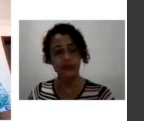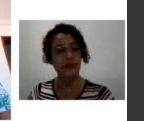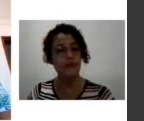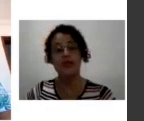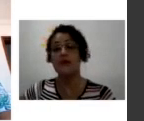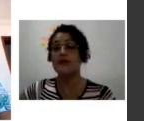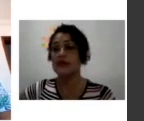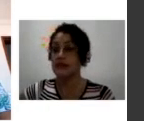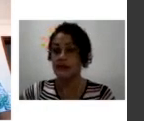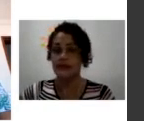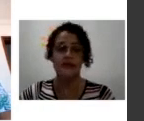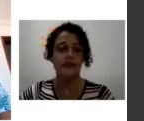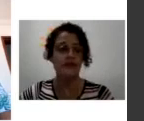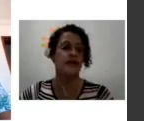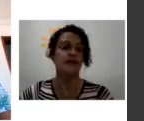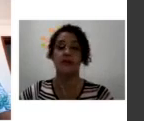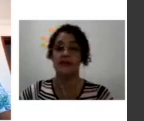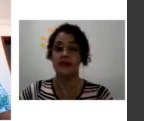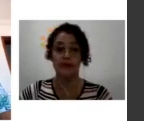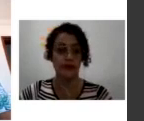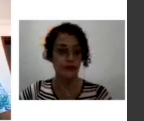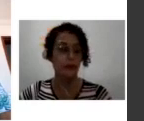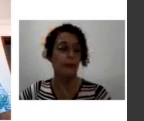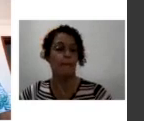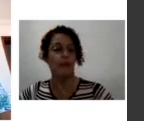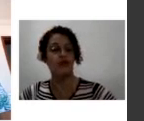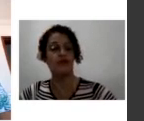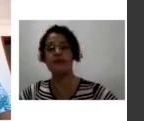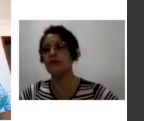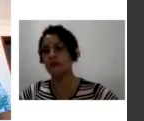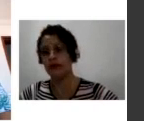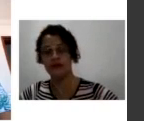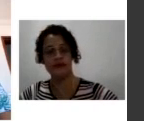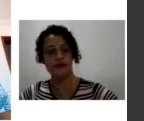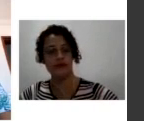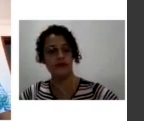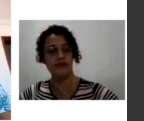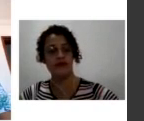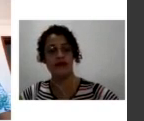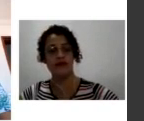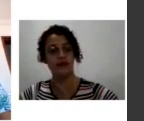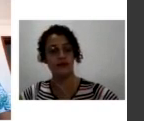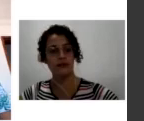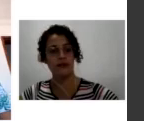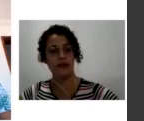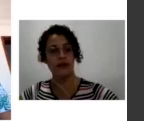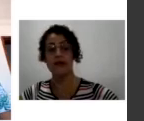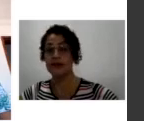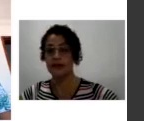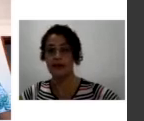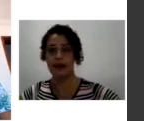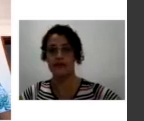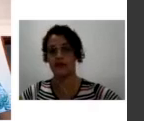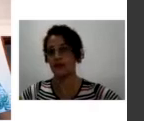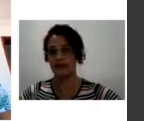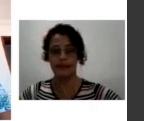ficou com o tema de imaginação. Foi uma atividade para o terceiro ano, onde, no primeiro momento, nós gostaríamos de levar os alunos para